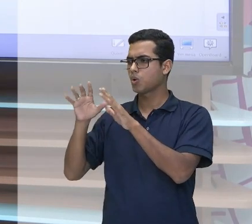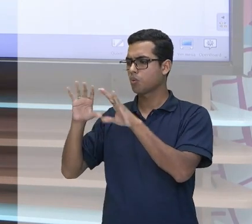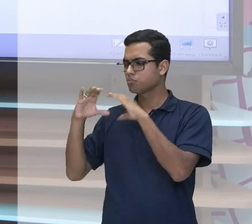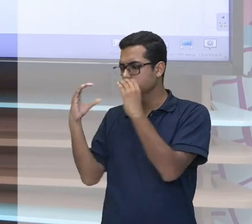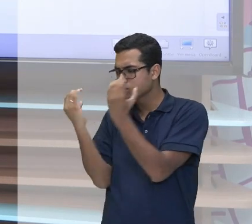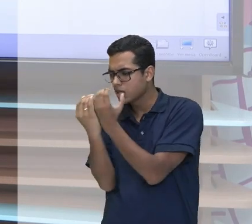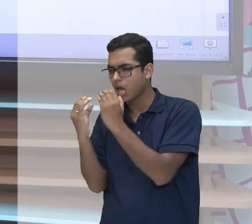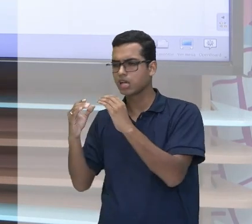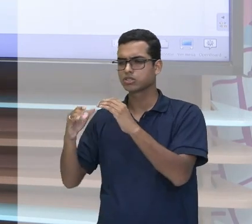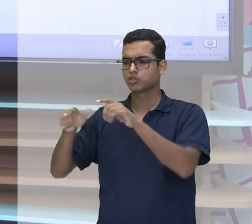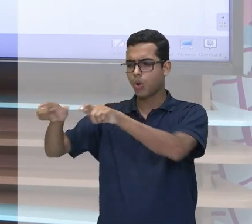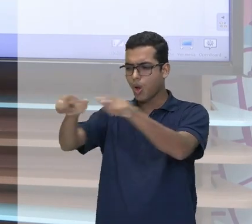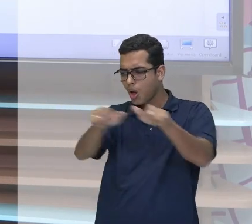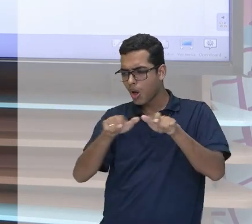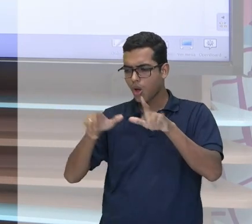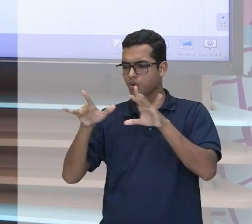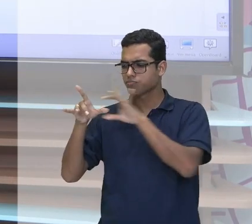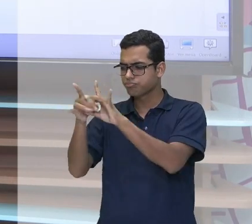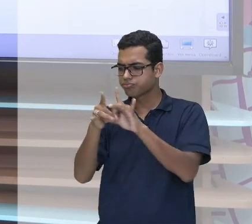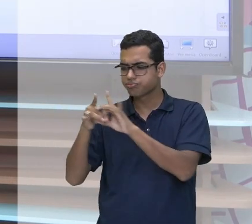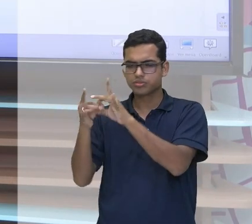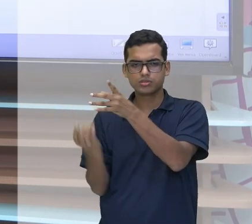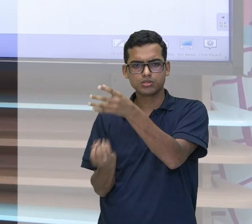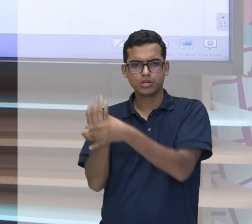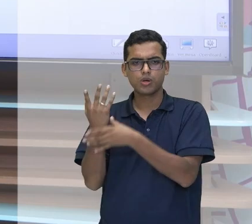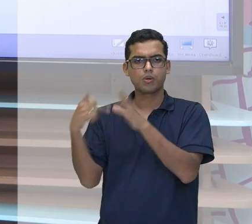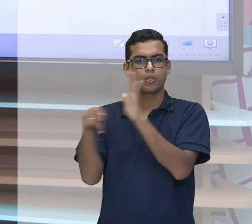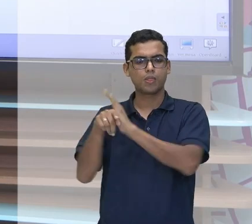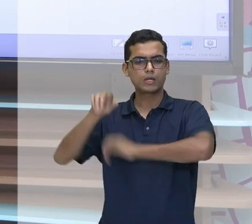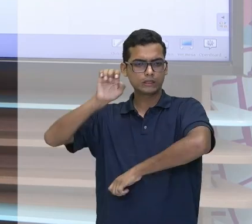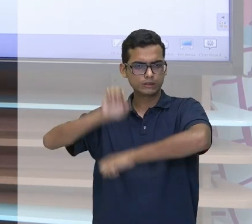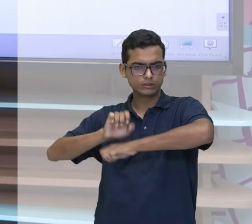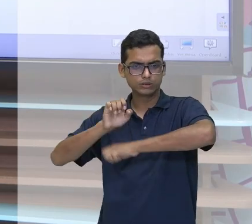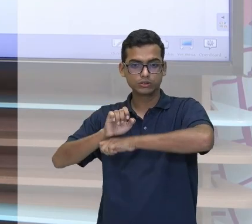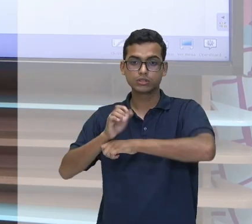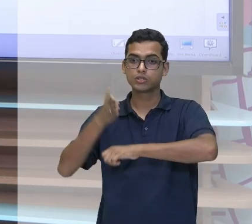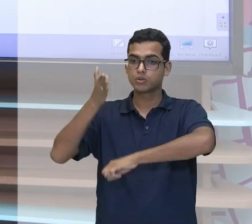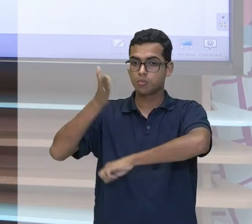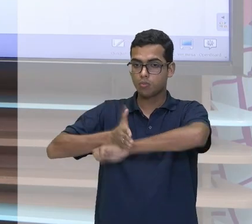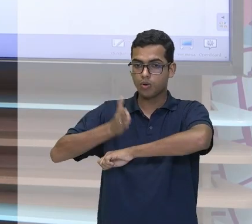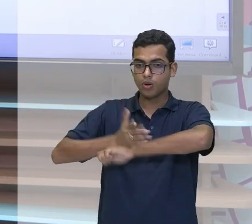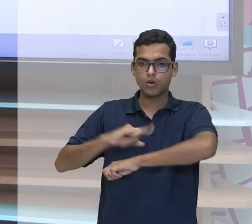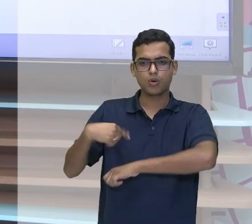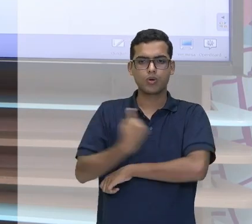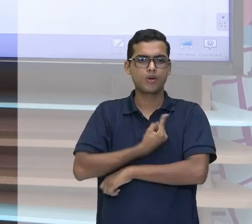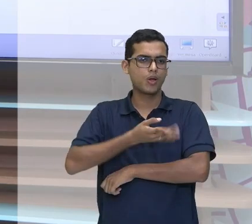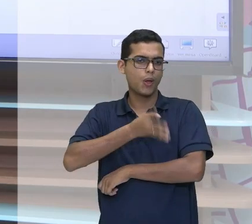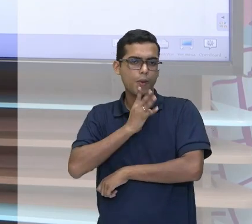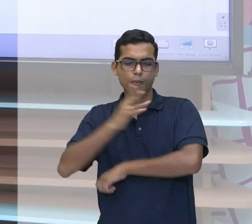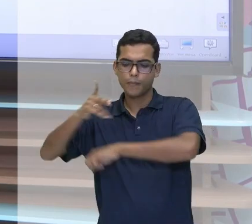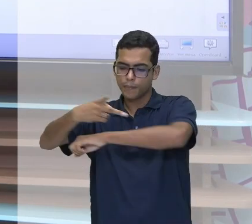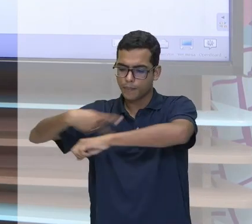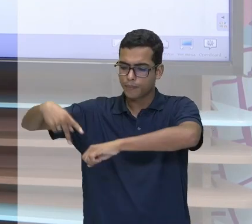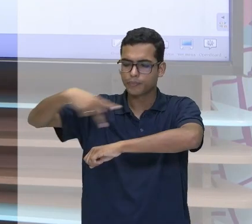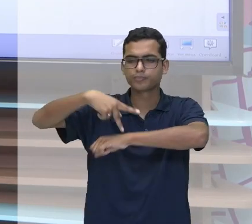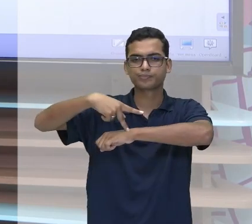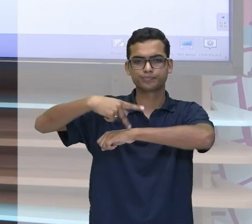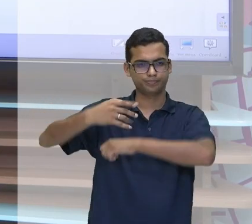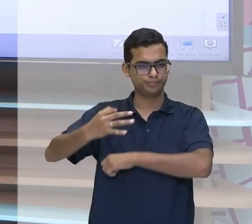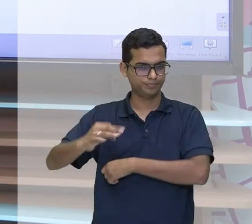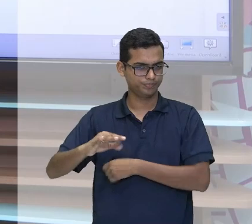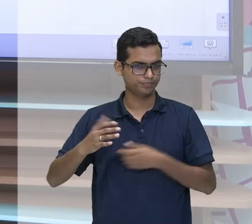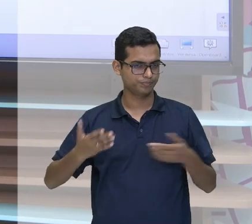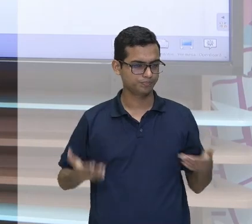que deram origem aos estados nacionais modernos que a gente conhece hoje, aos países, por assim dizer. E a gente vai verificar